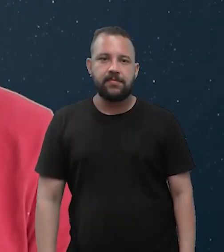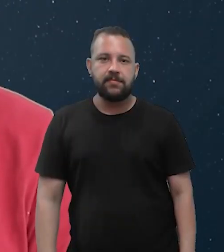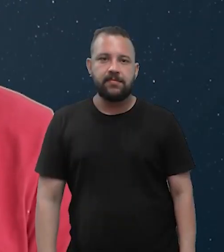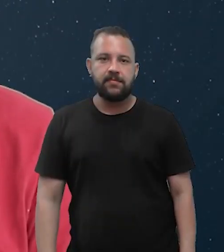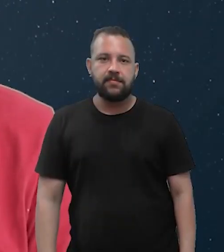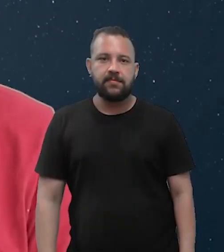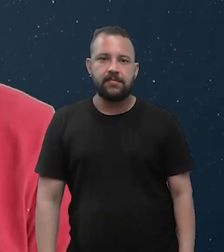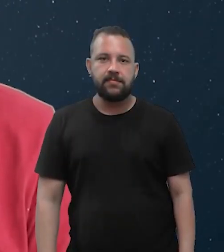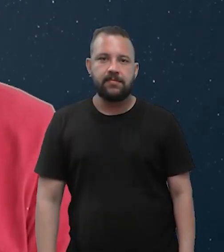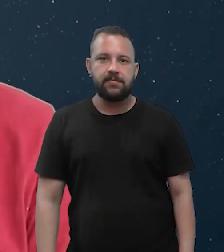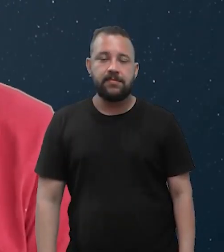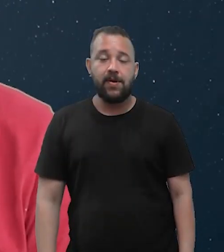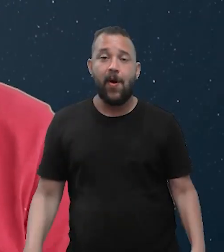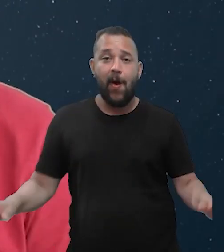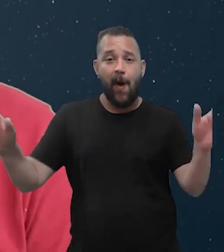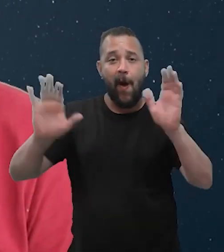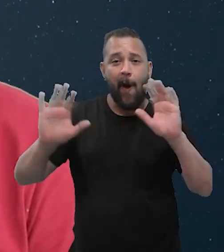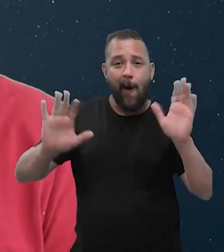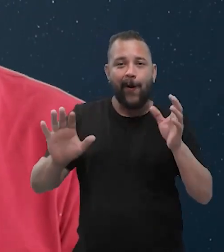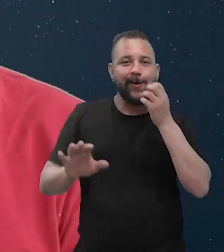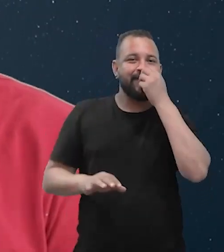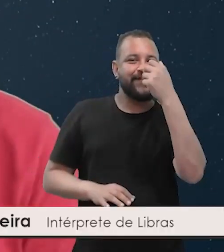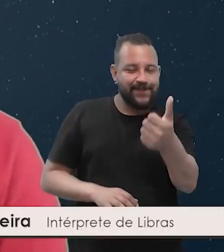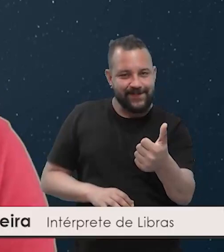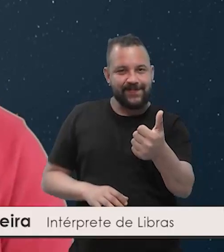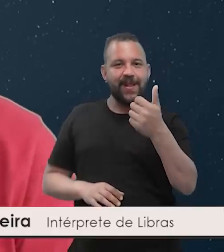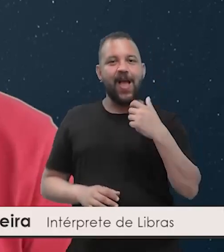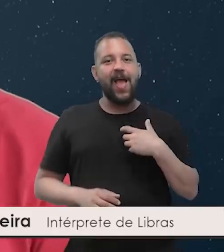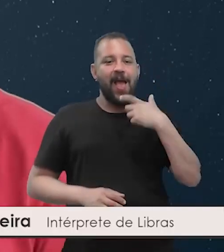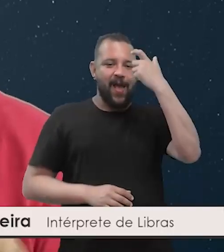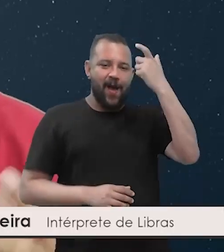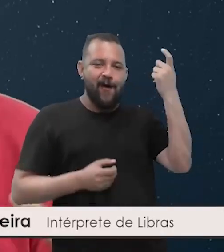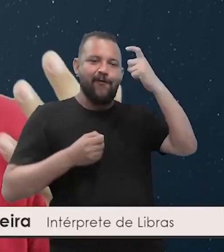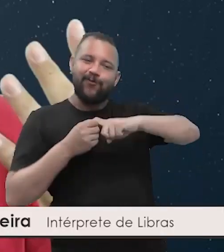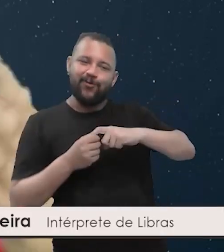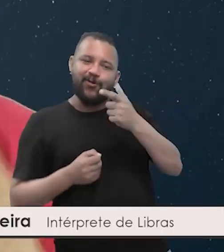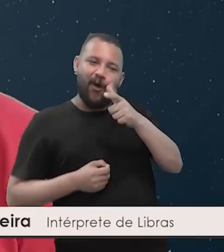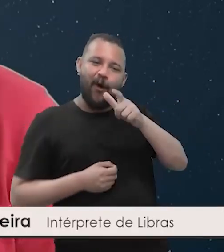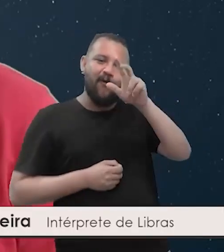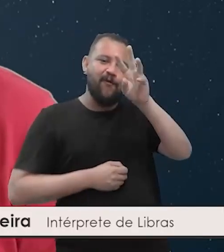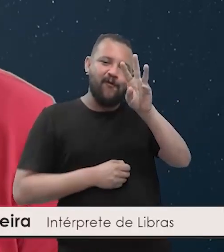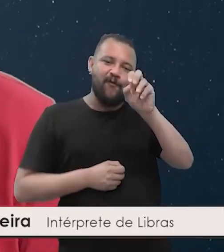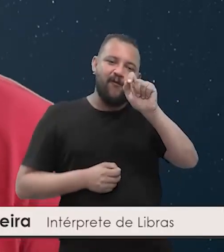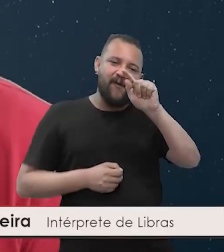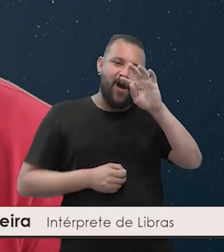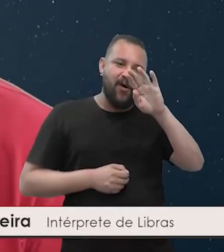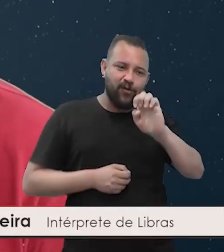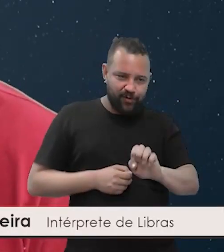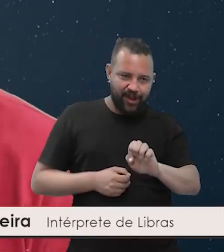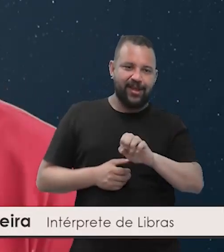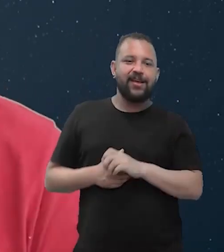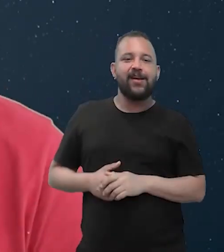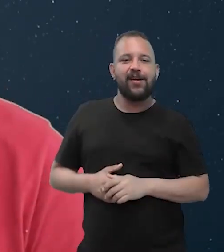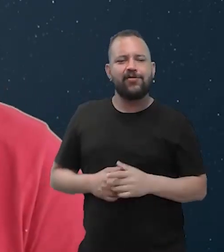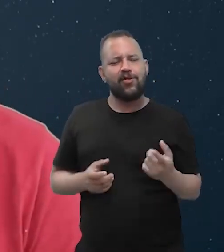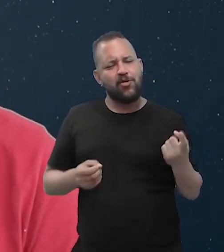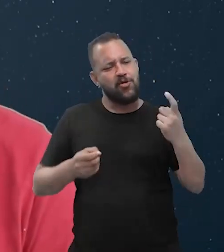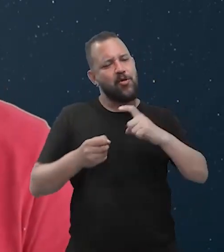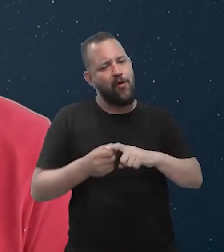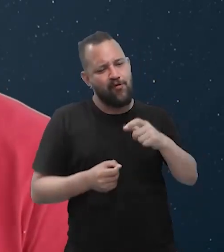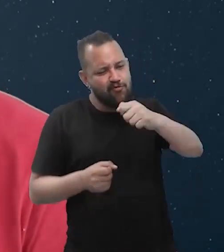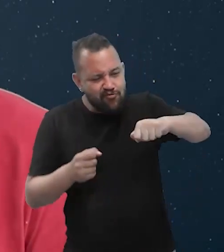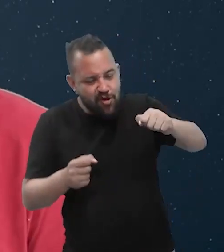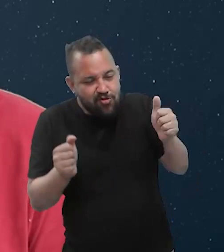Fala galera, beleza? Tio Valtinho na área com vocês aqui mais uma vez, meu povo, para essa